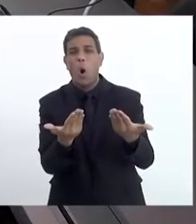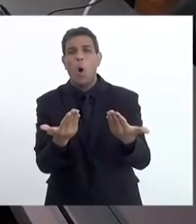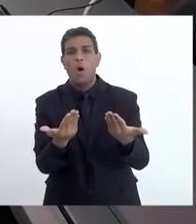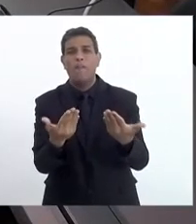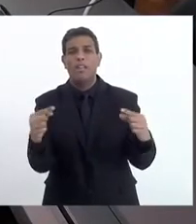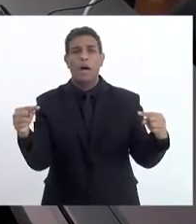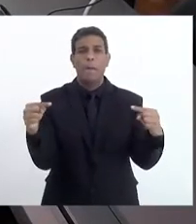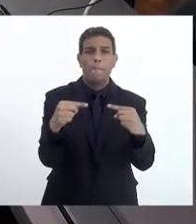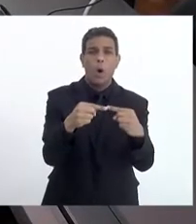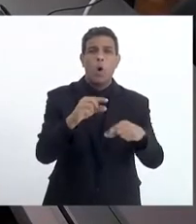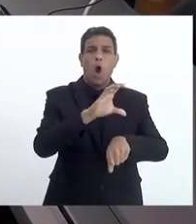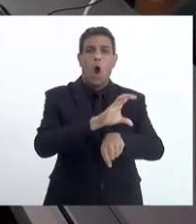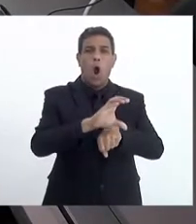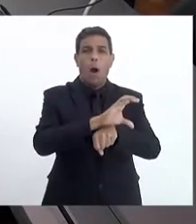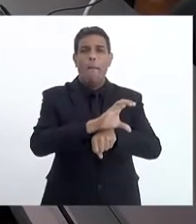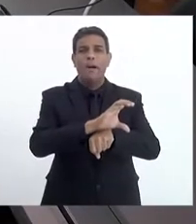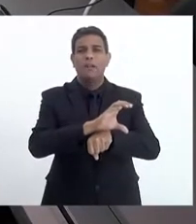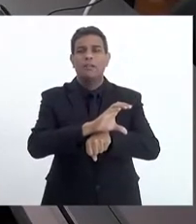com emenda.